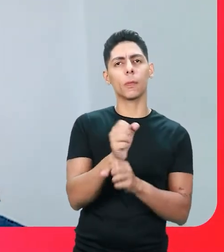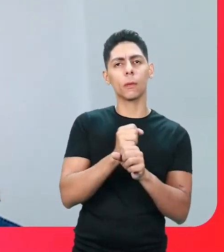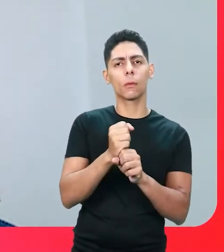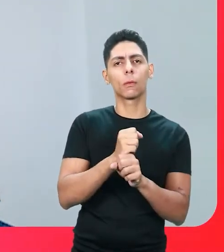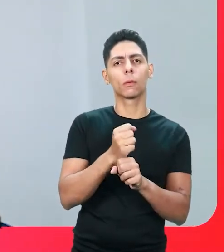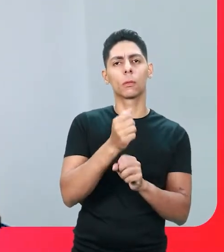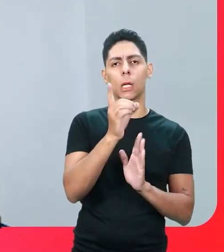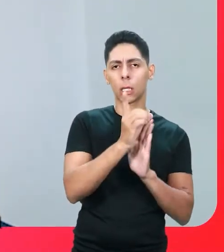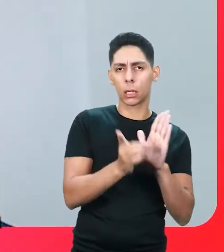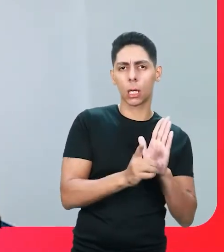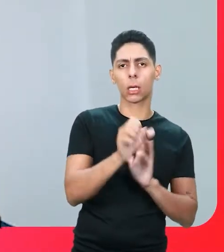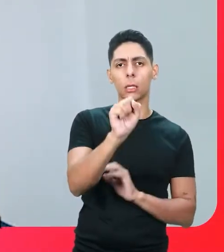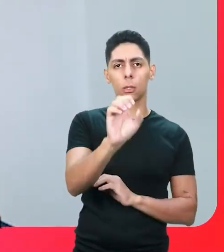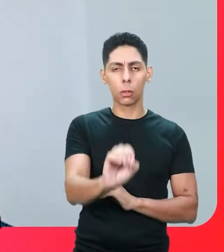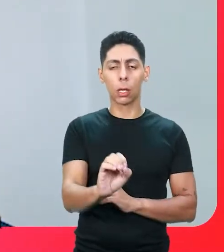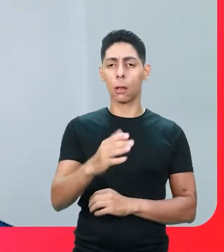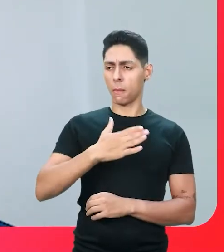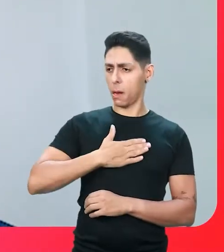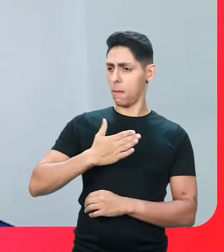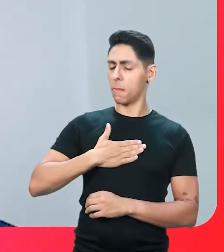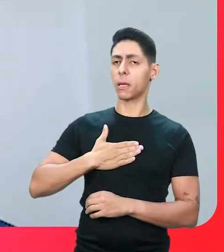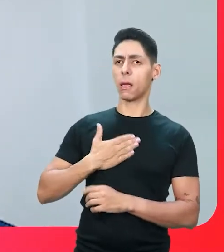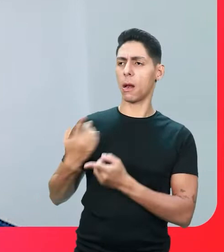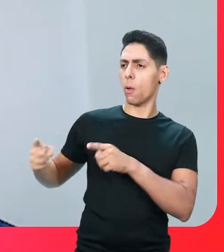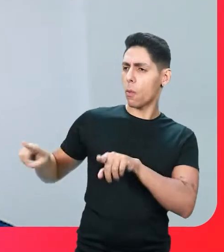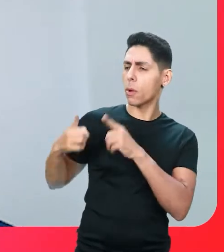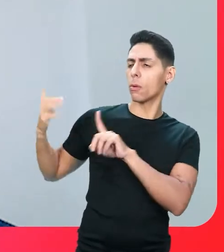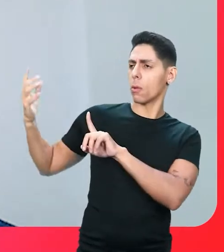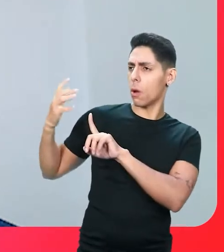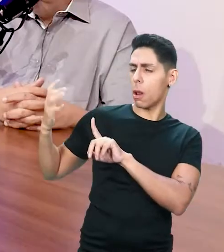na década de 80, virou quase que um hino da minha vida, porque eu dizia